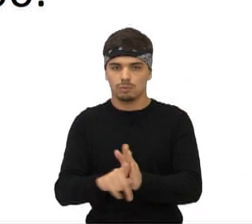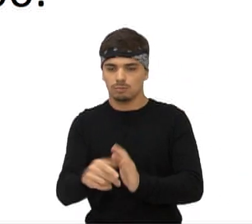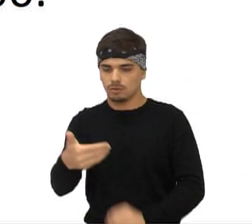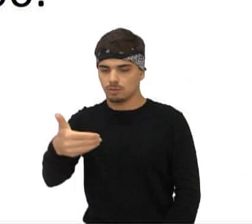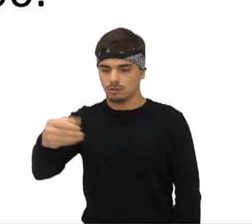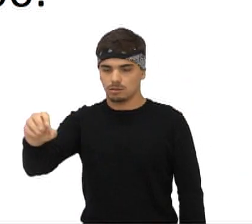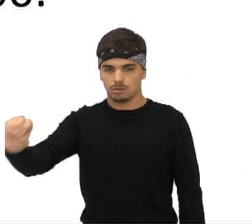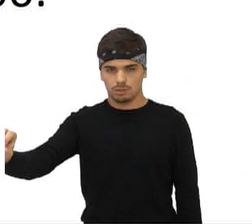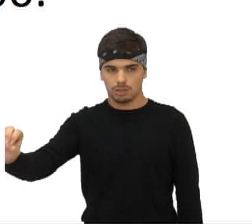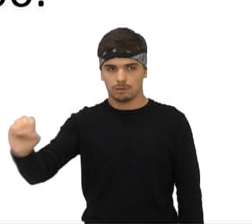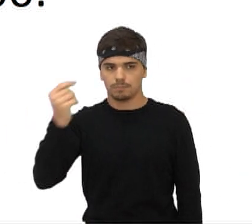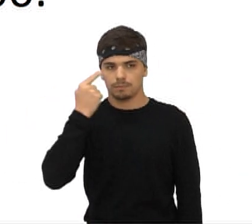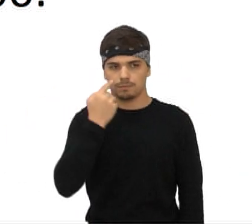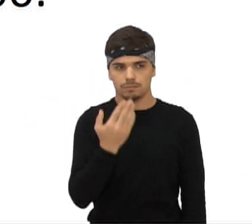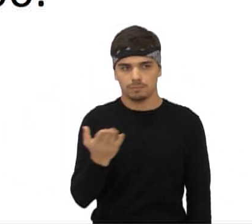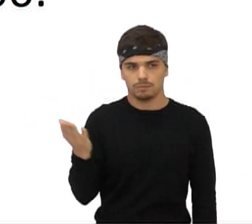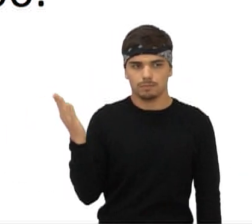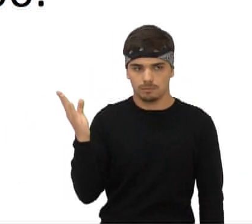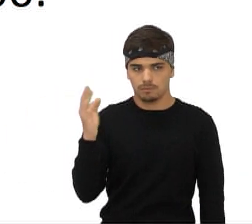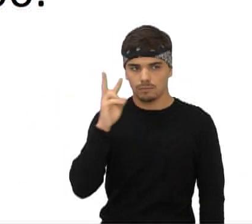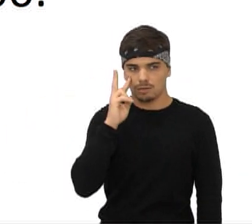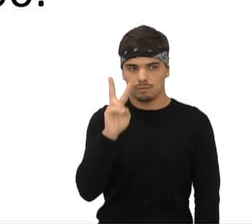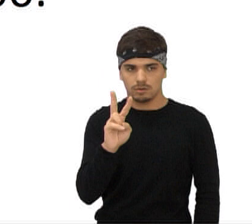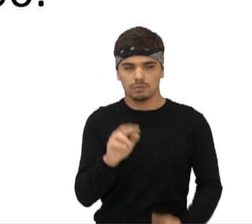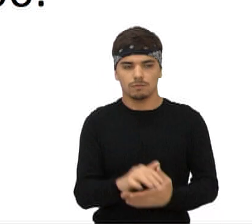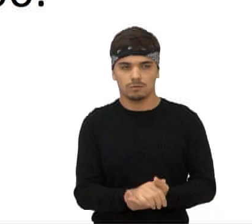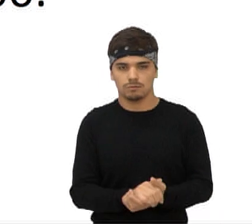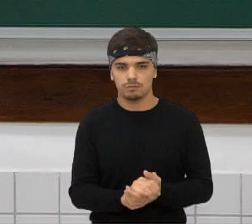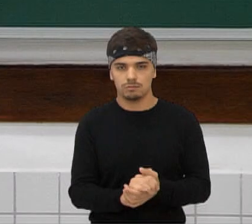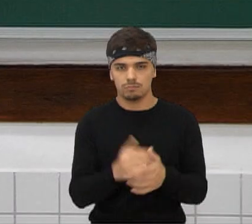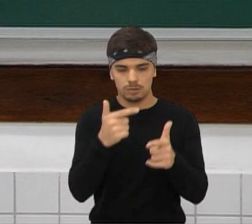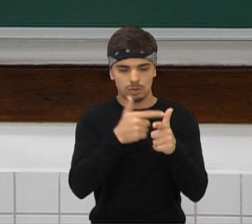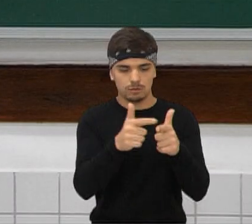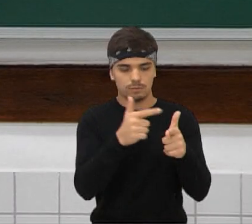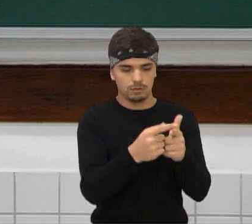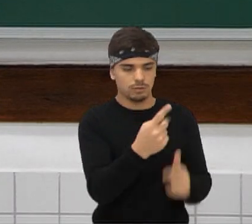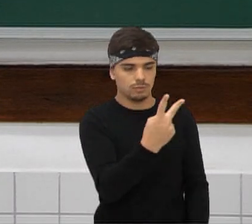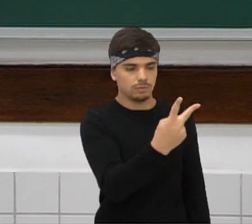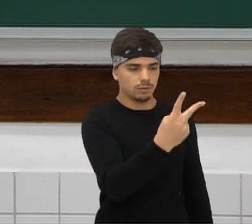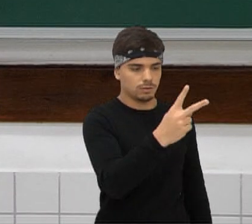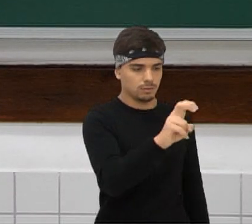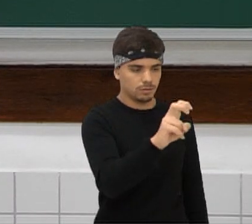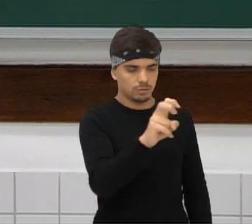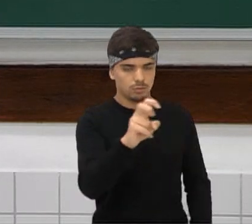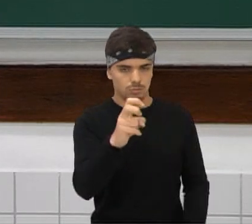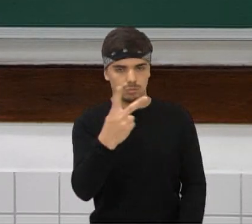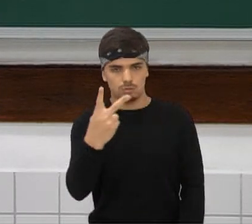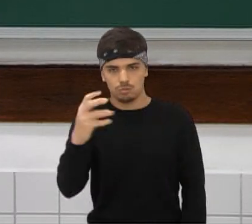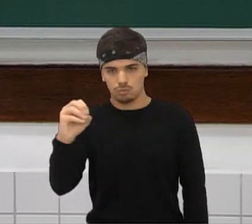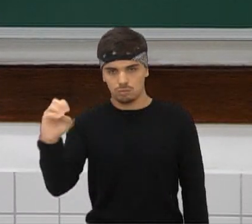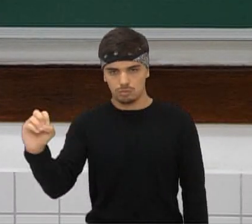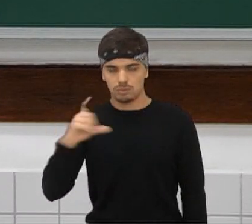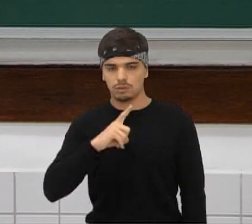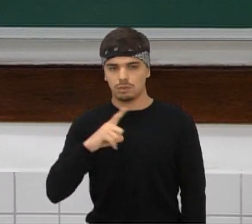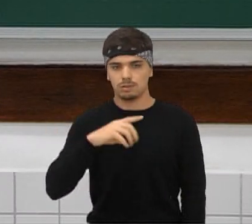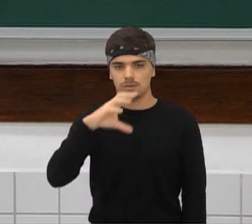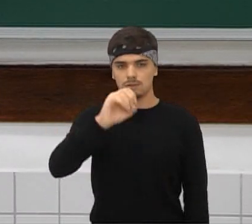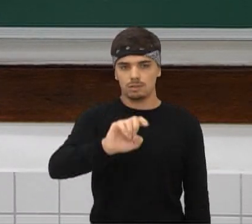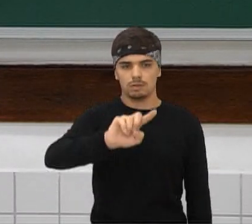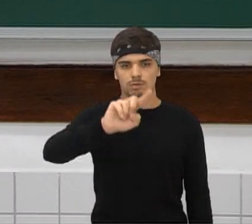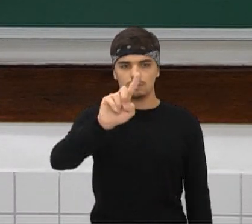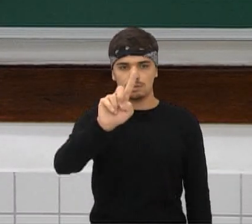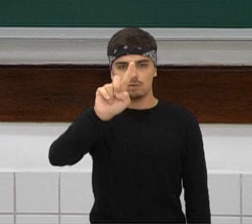100. Então, você viu lá que dividindo o 25 pelo 200 me dá